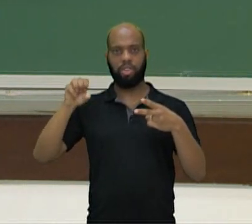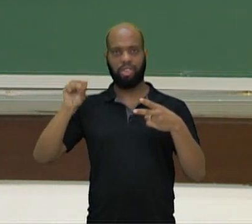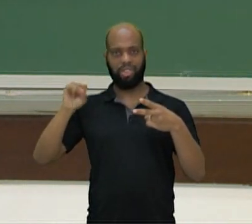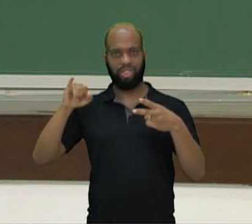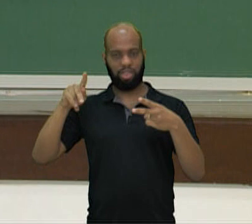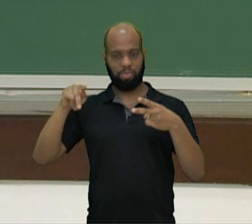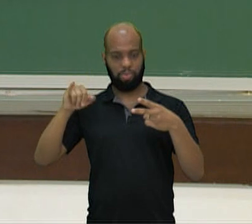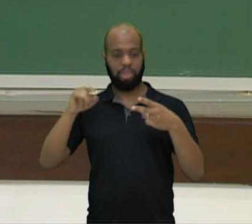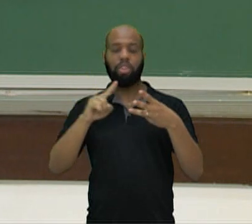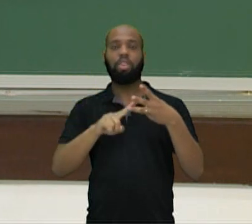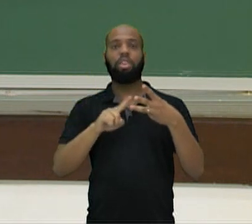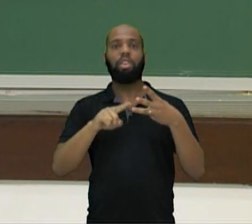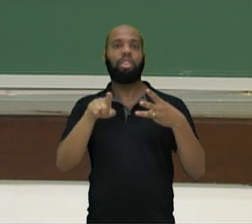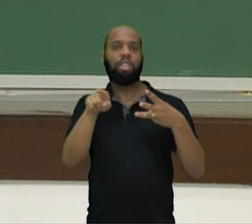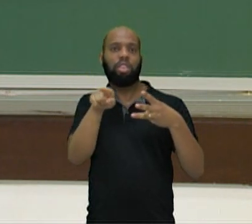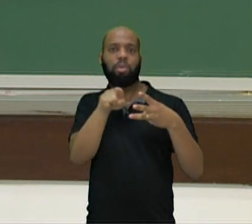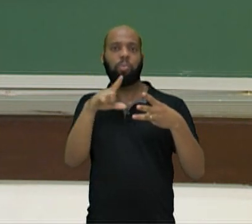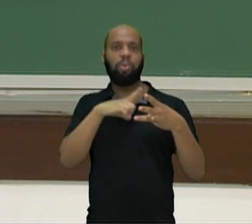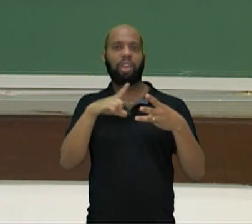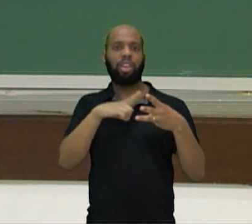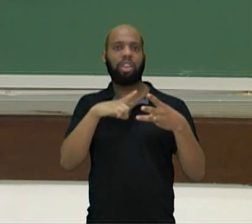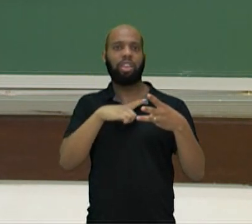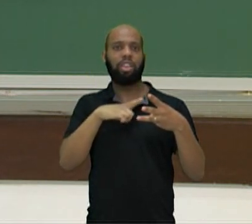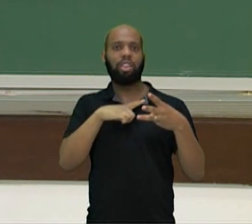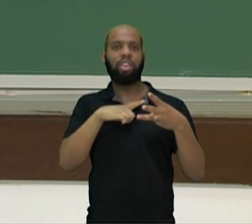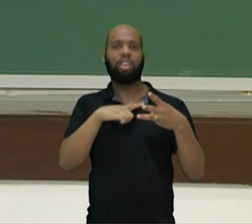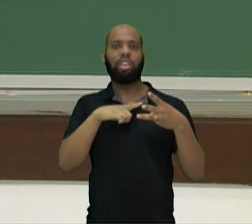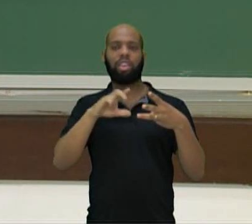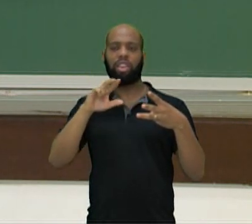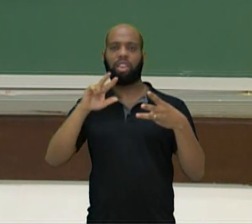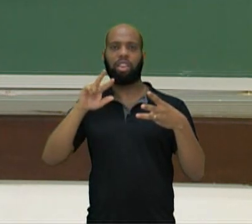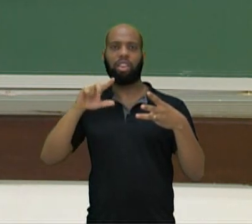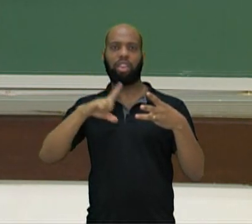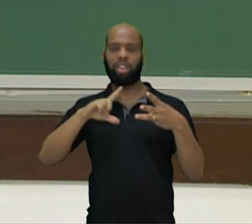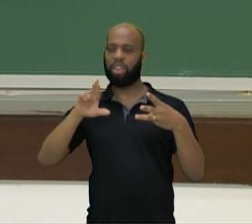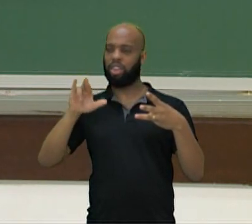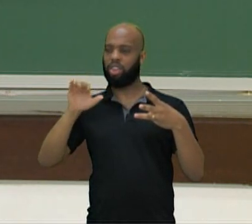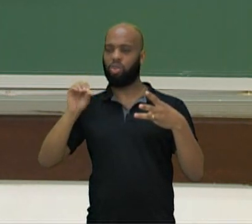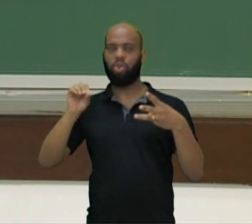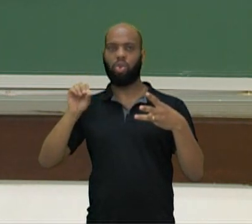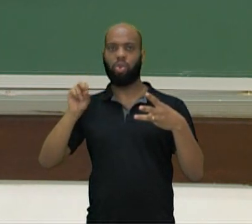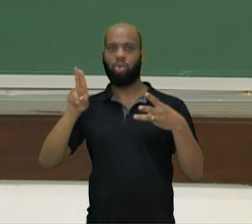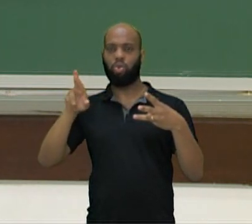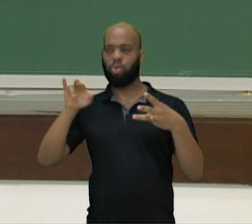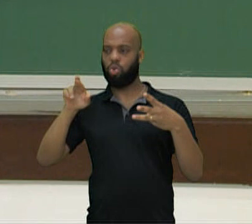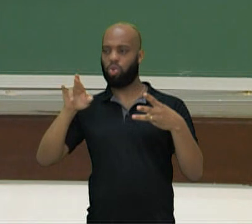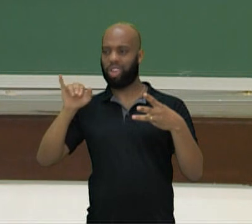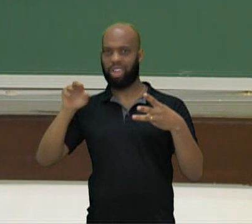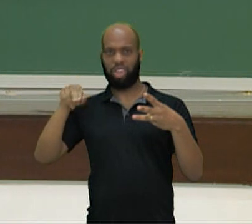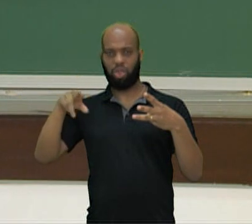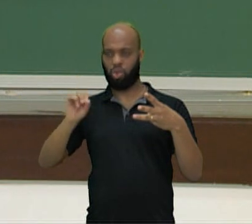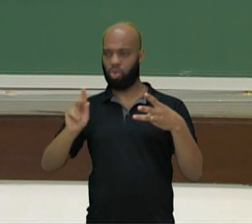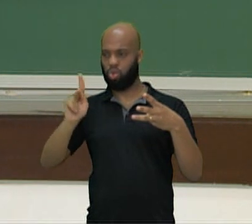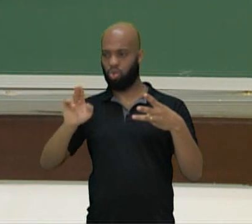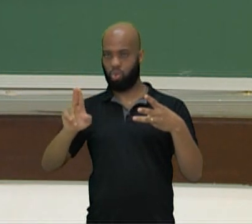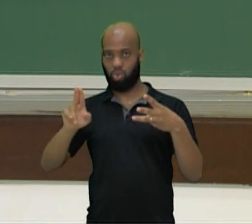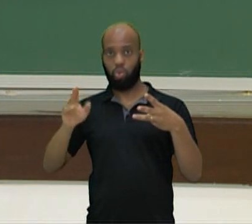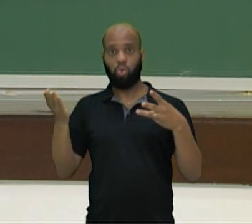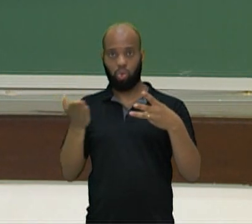aqui na planície ali do Orinoco, que é o rio Orinoco, e assim por diante, né? E